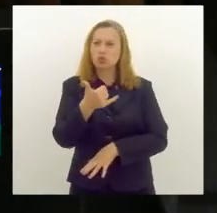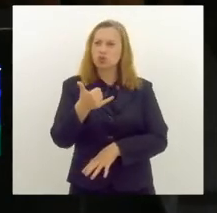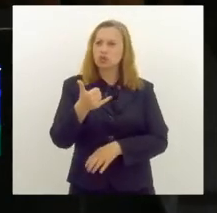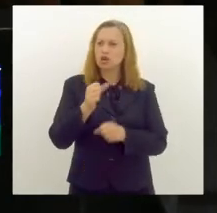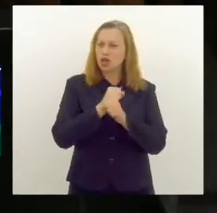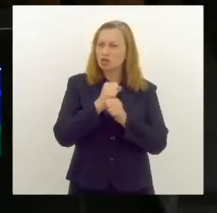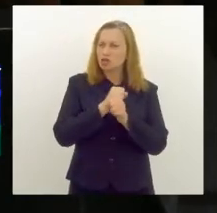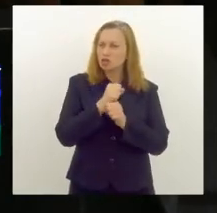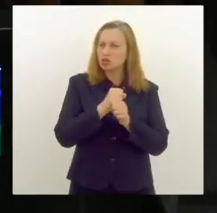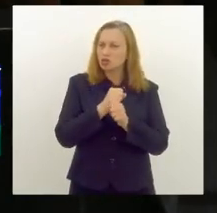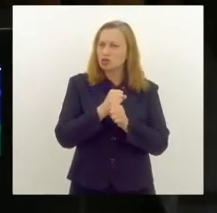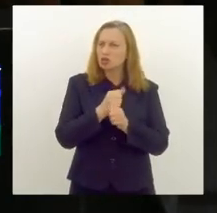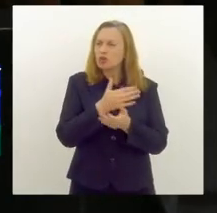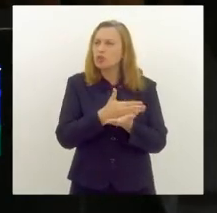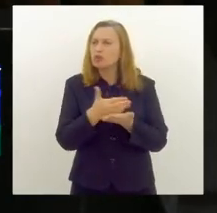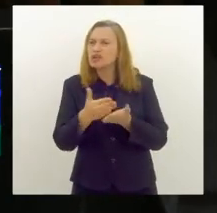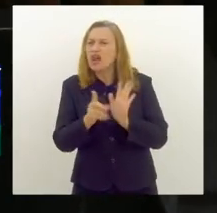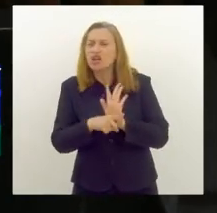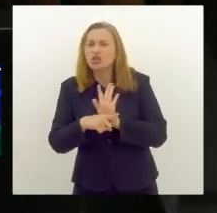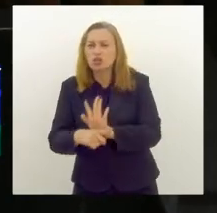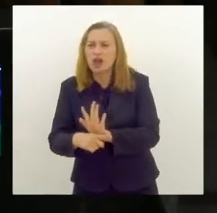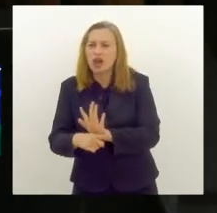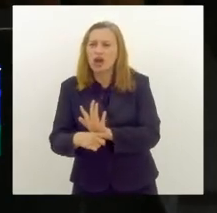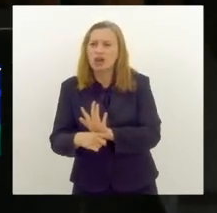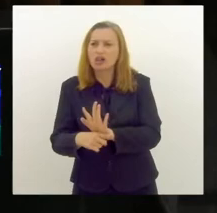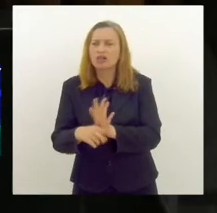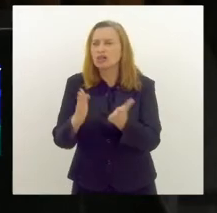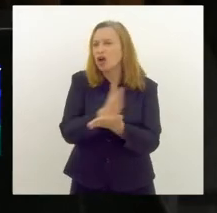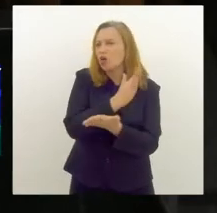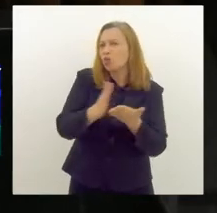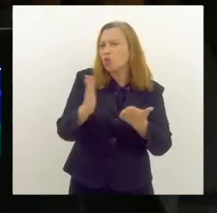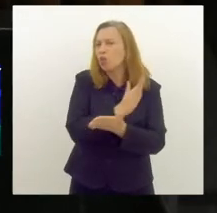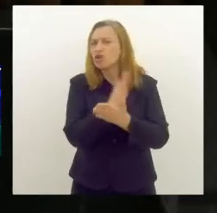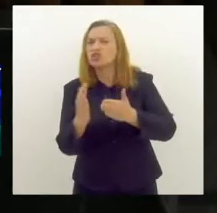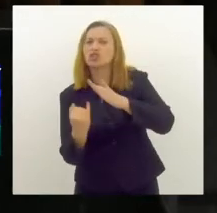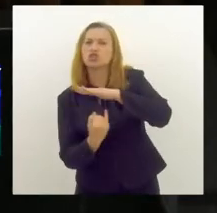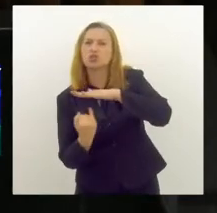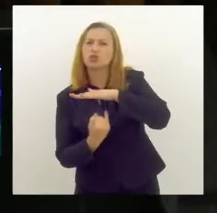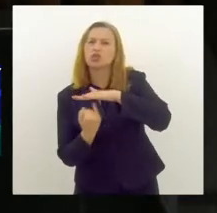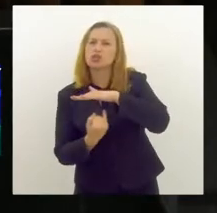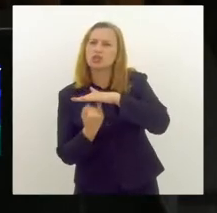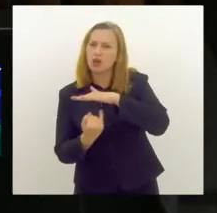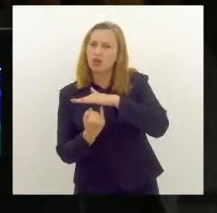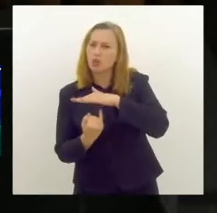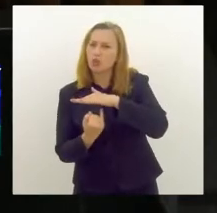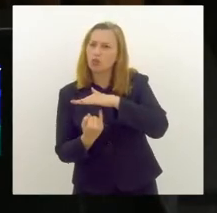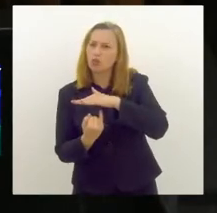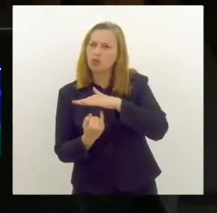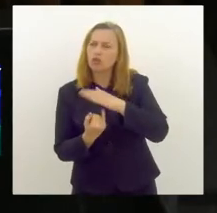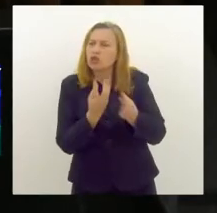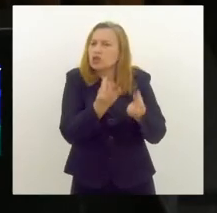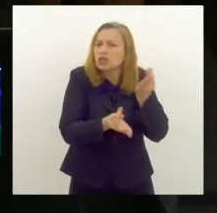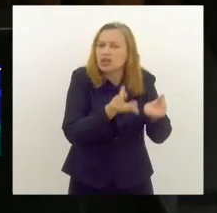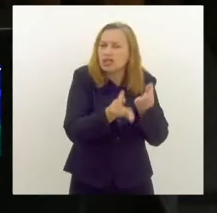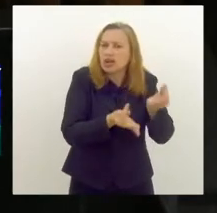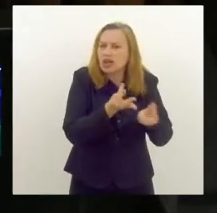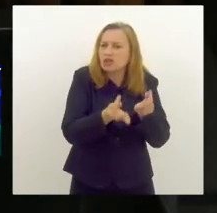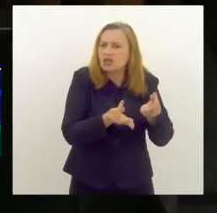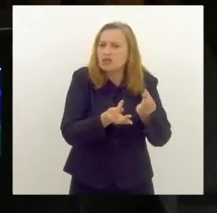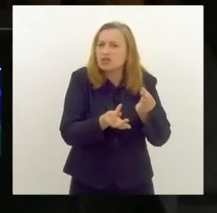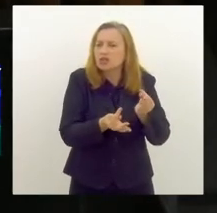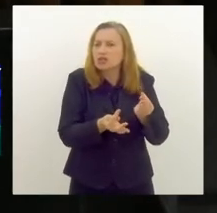quando comecei a ajudar em algumas instituições que tratavam dependentes